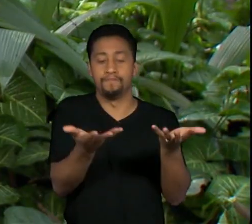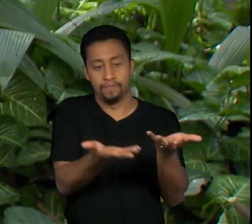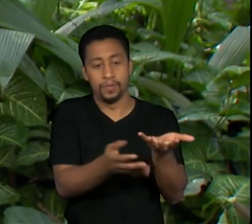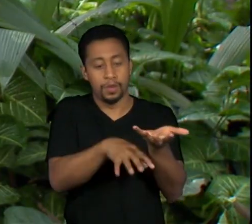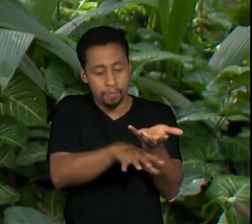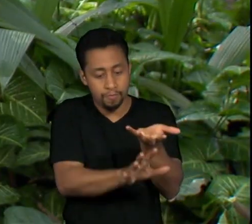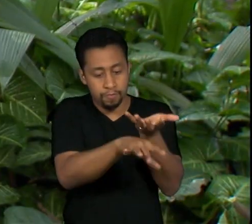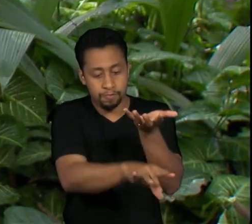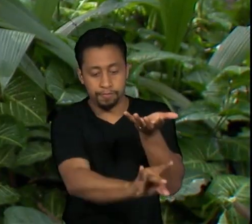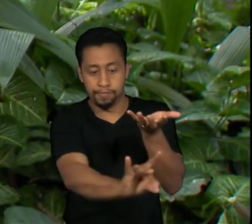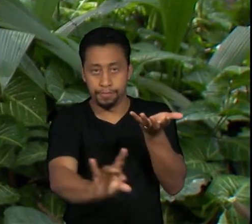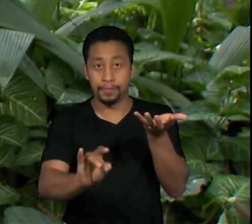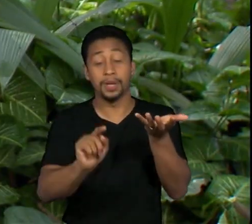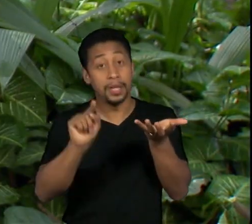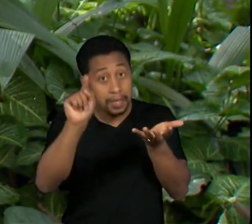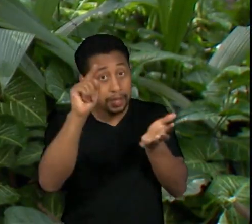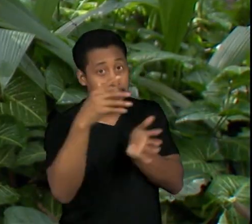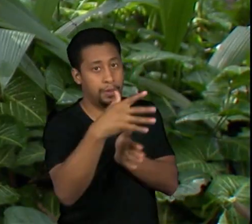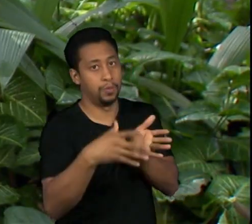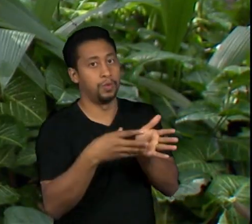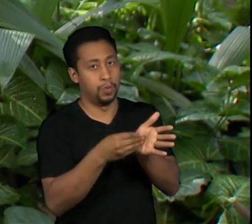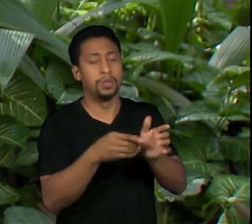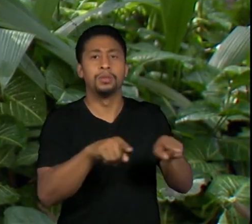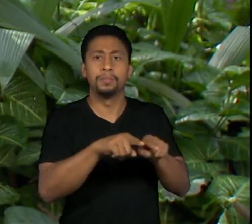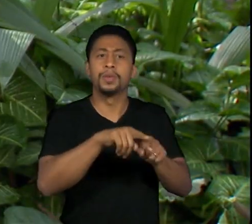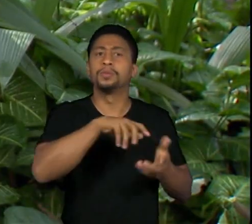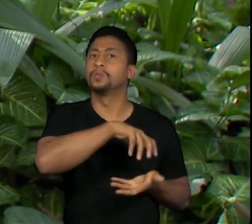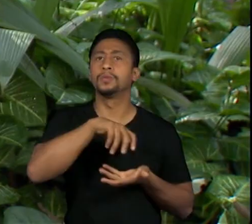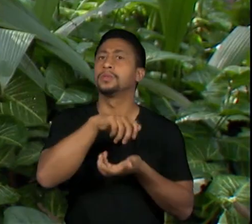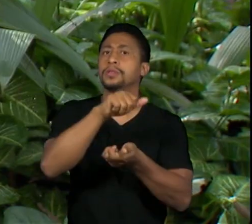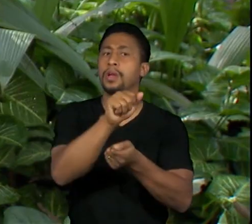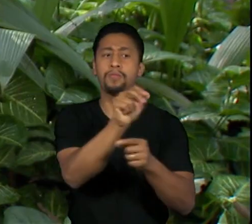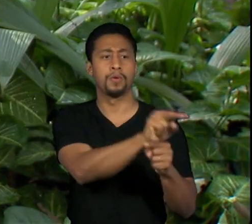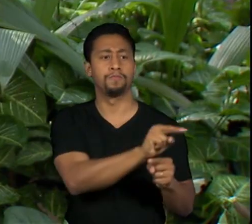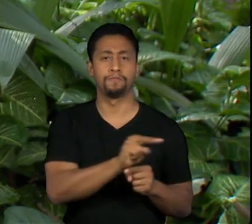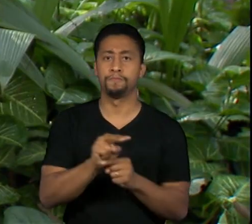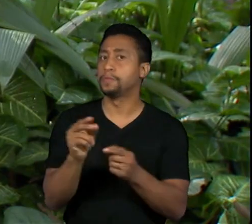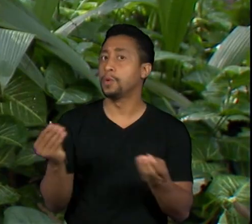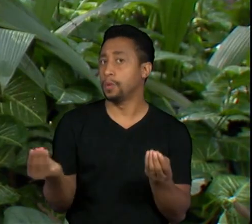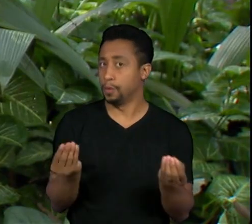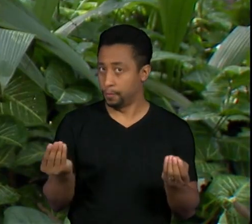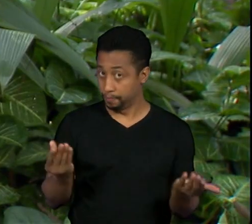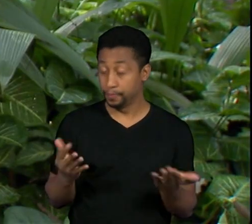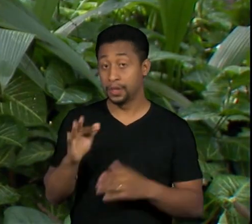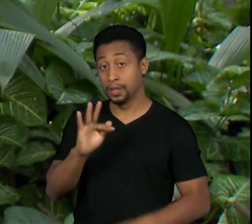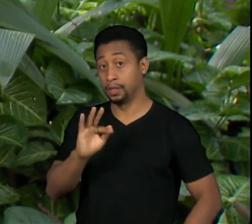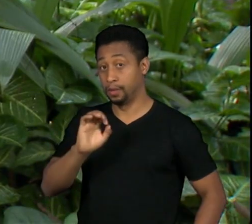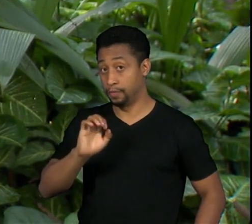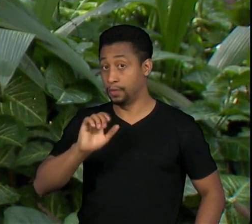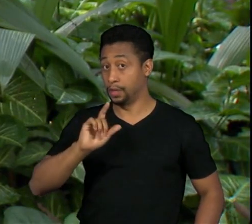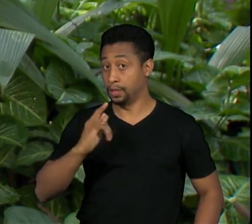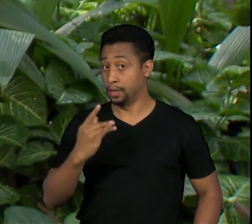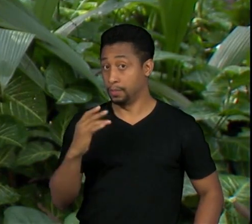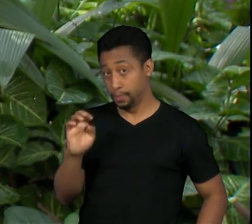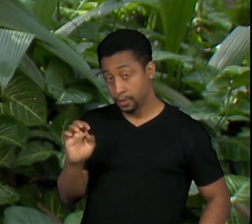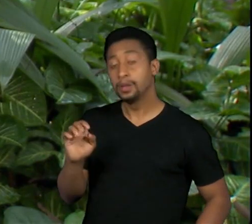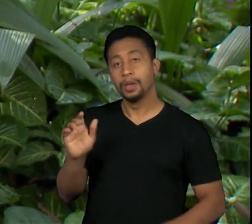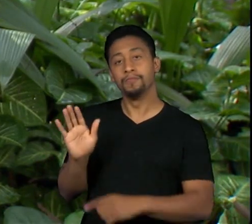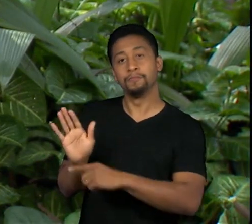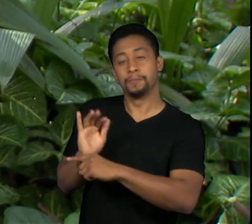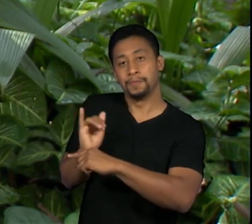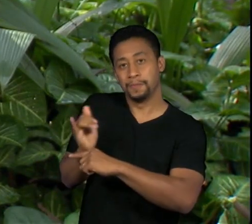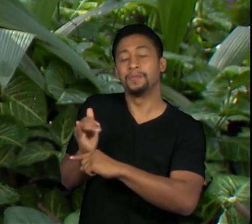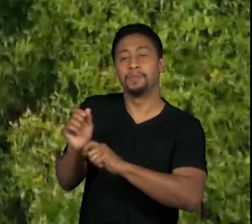em prática medidas para uso sustentável do ecossistema. Dirigido por Felipe Cortez, o vídeo está disponível